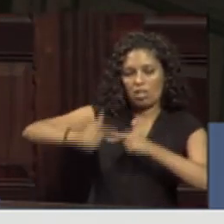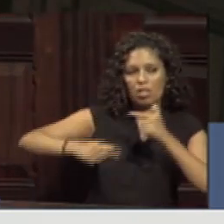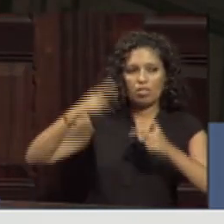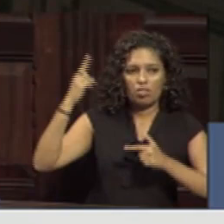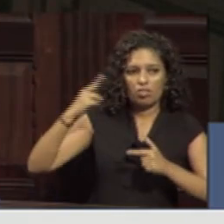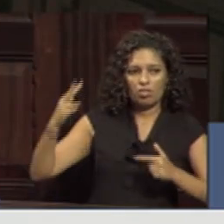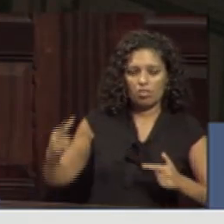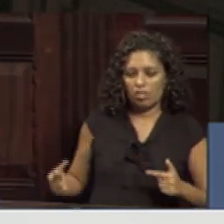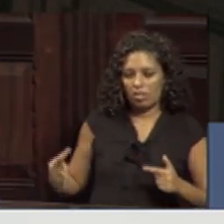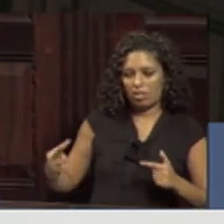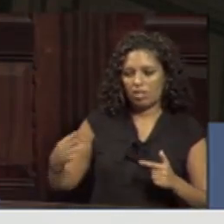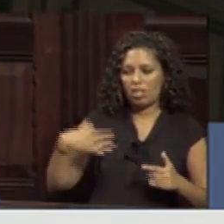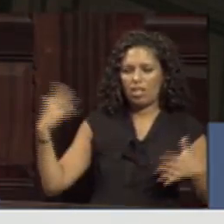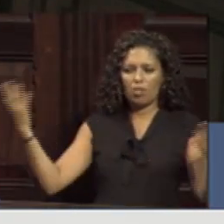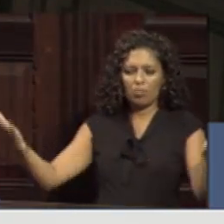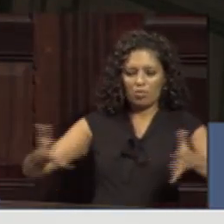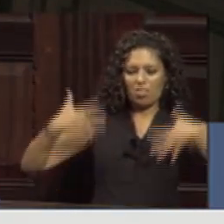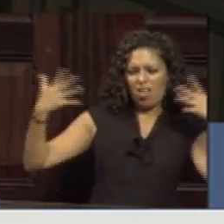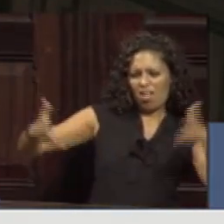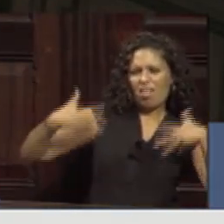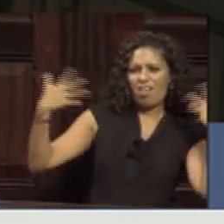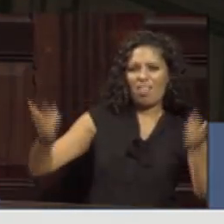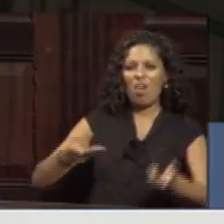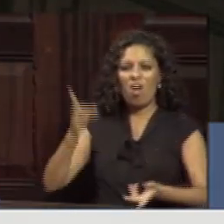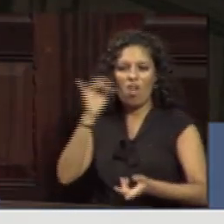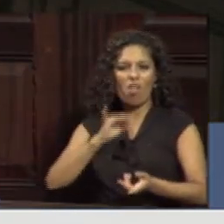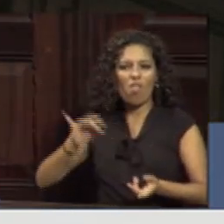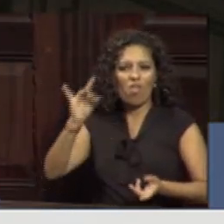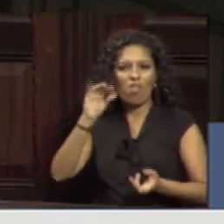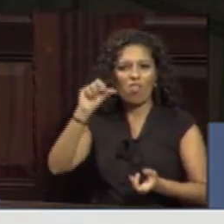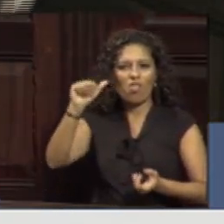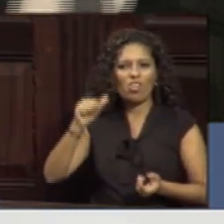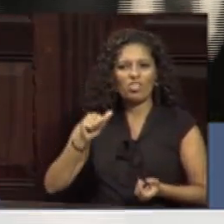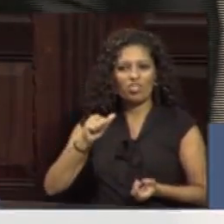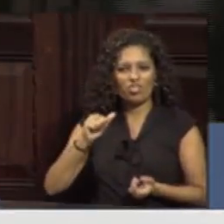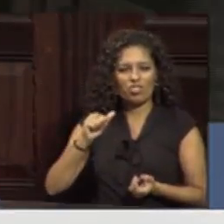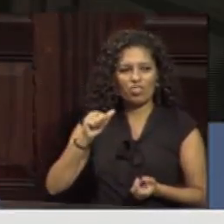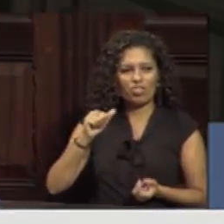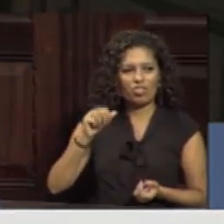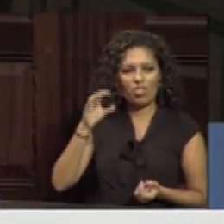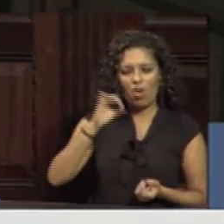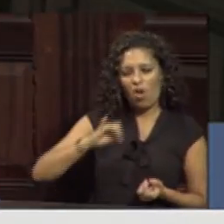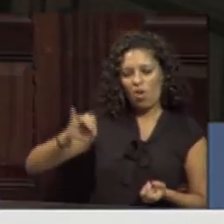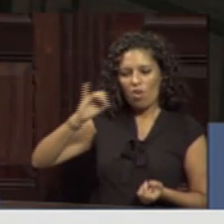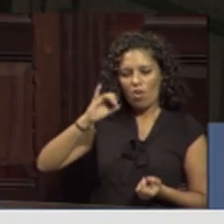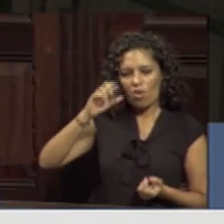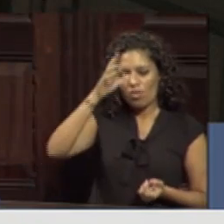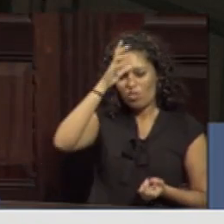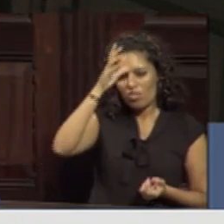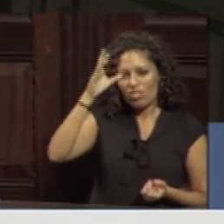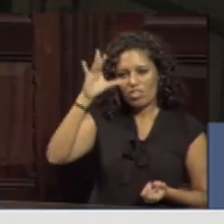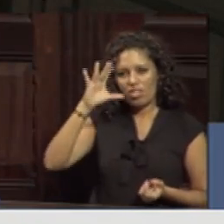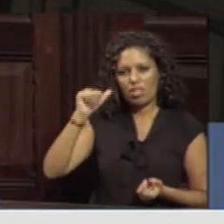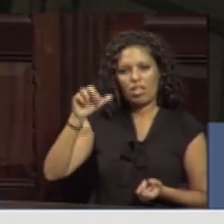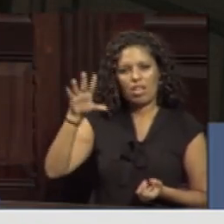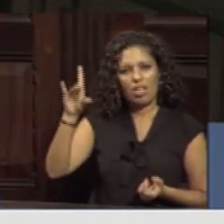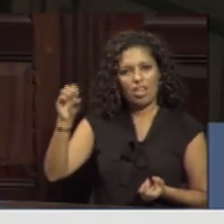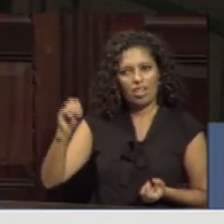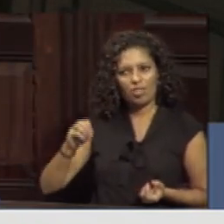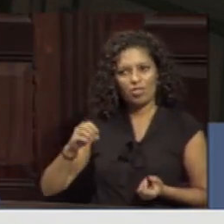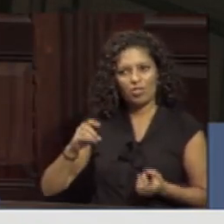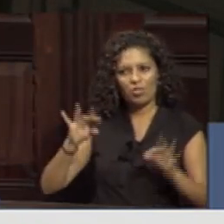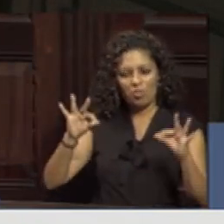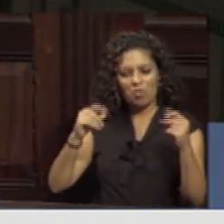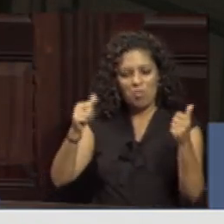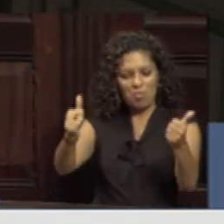Falei, e aí, tio Carlos, chegamos. Eu abracei, dei parabéns, porque eu sabia o quanto essa